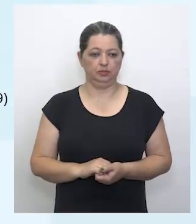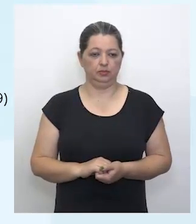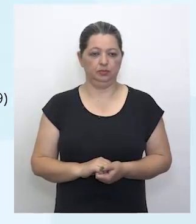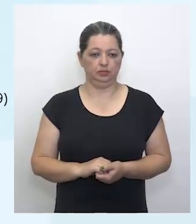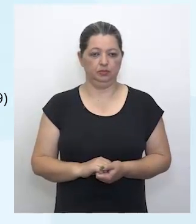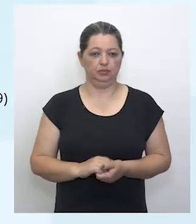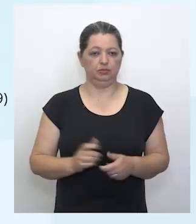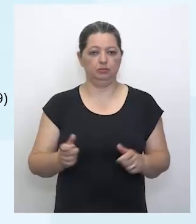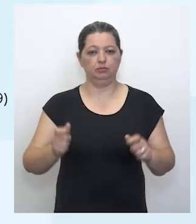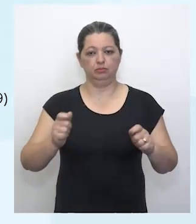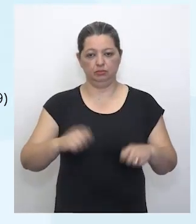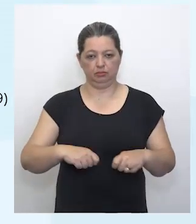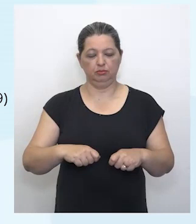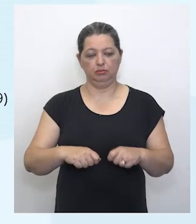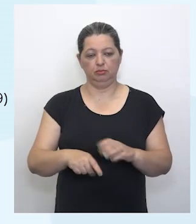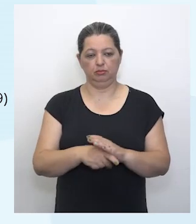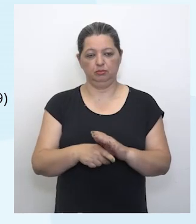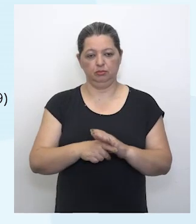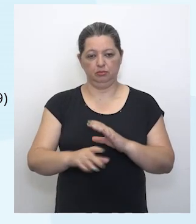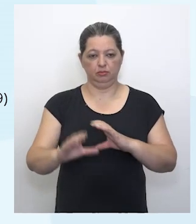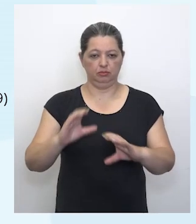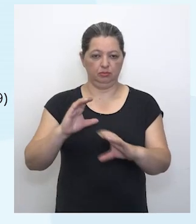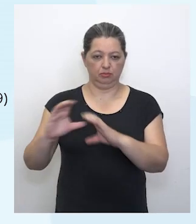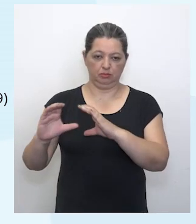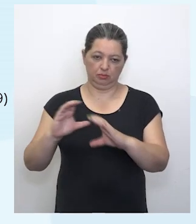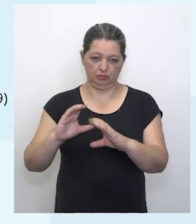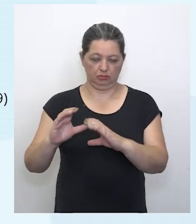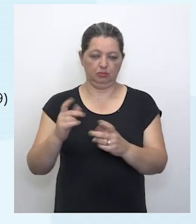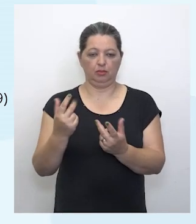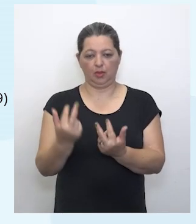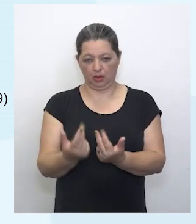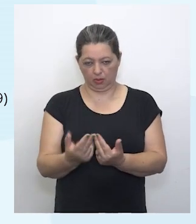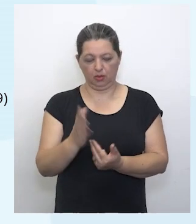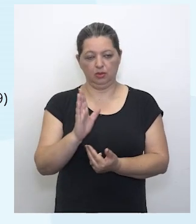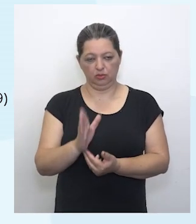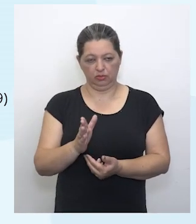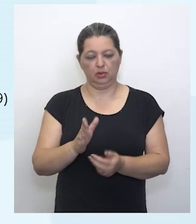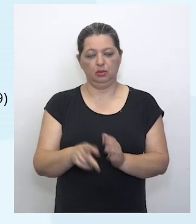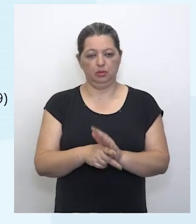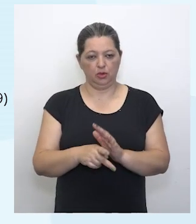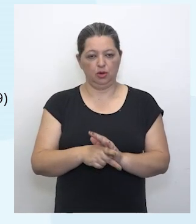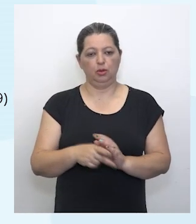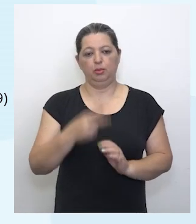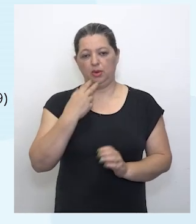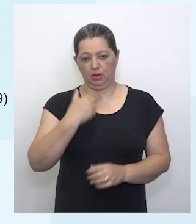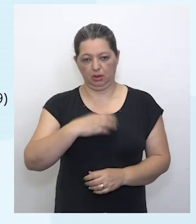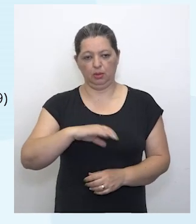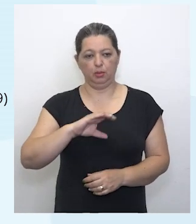As competências da comunicação, nós já falamos, são as mesmas que falamos em língua portuguesa.